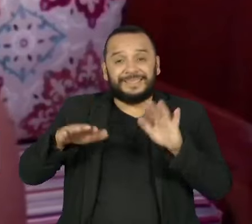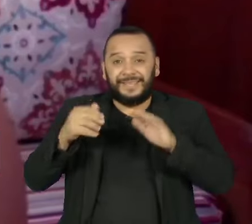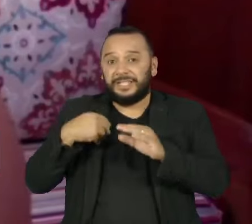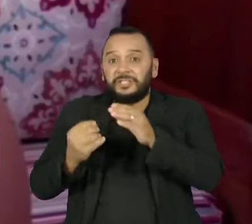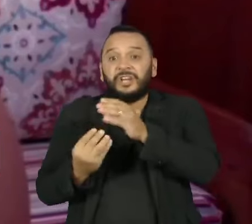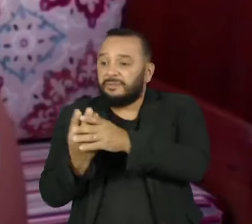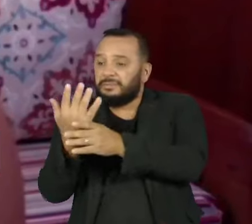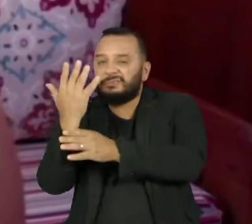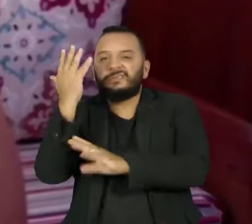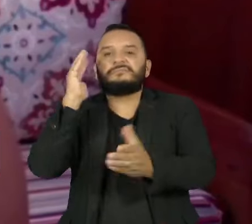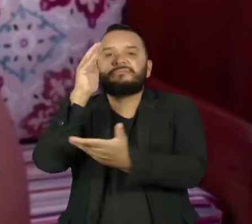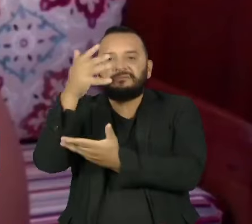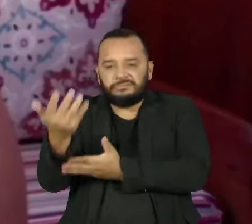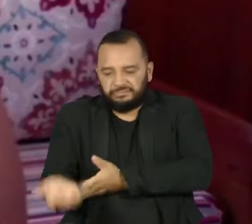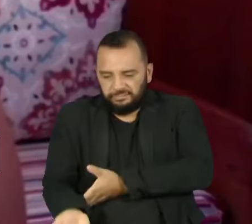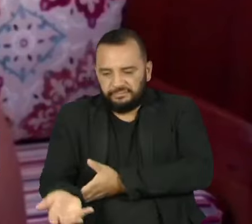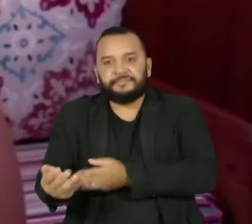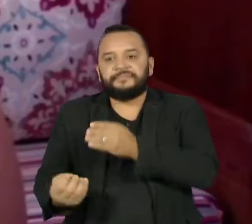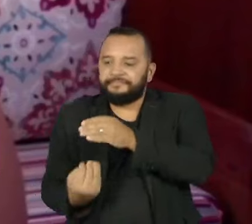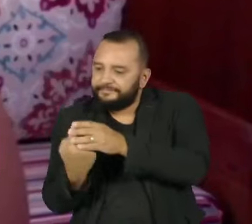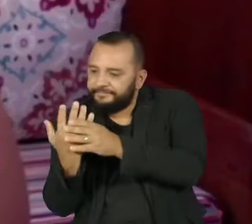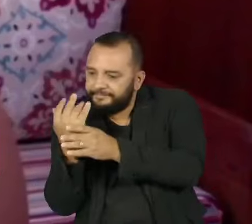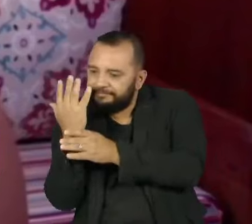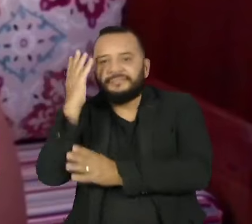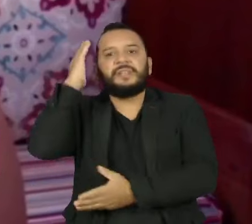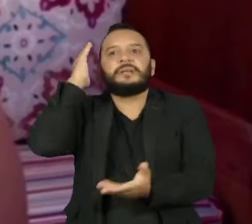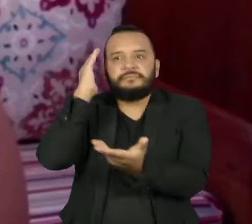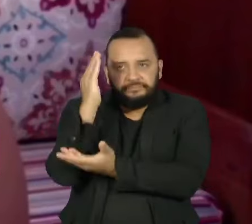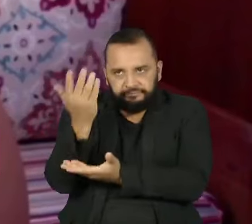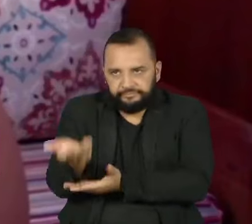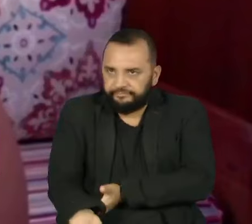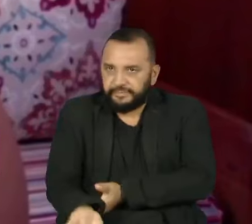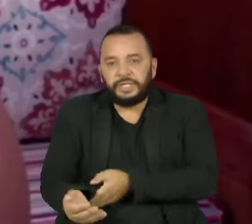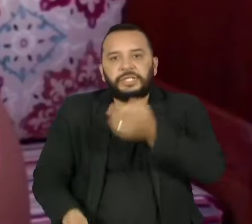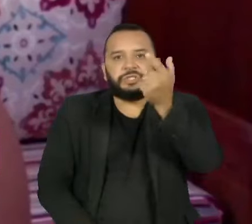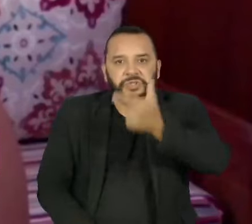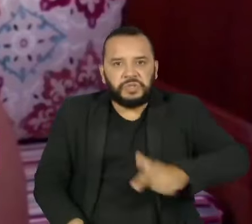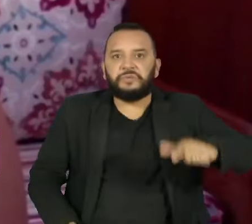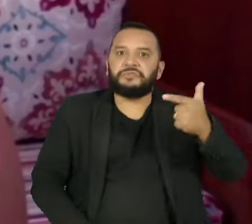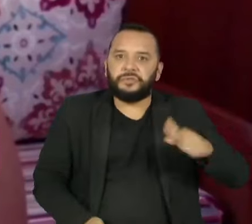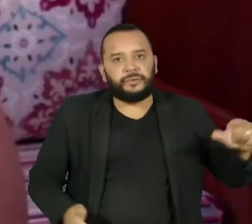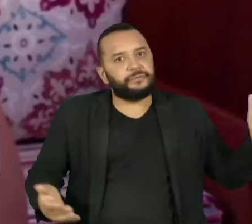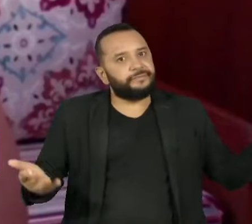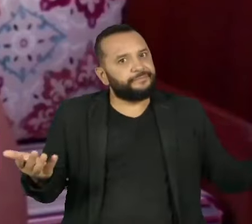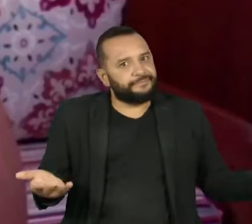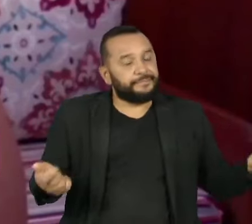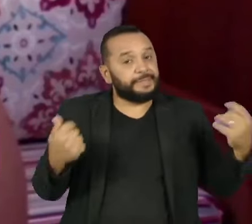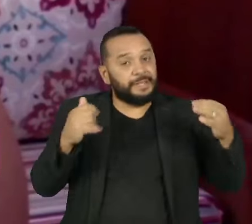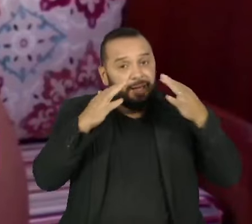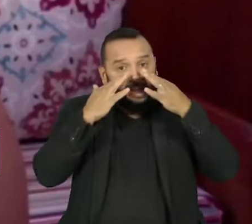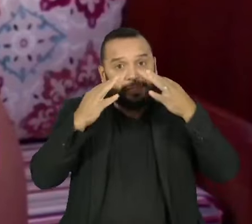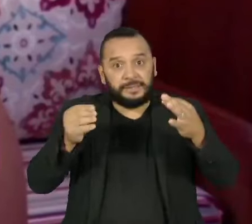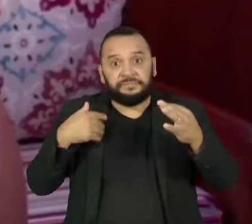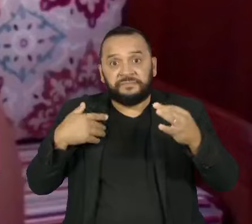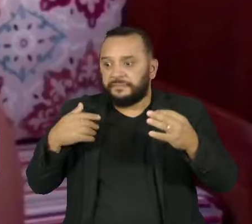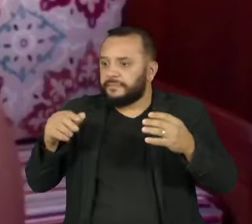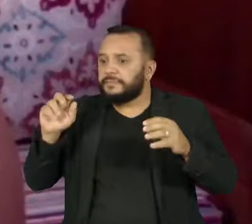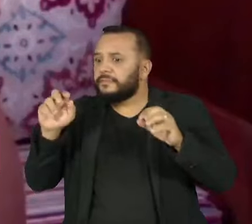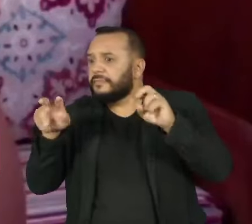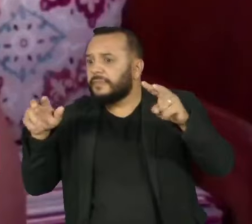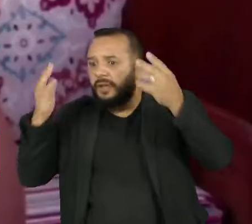vez uma quarta vez é muito fundamental que a gente preste atenção nesses nessa Regeneração natural para que a gente tome medidas